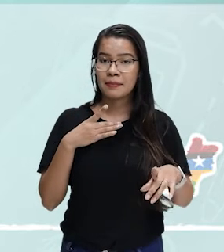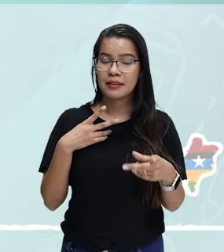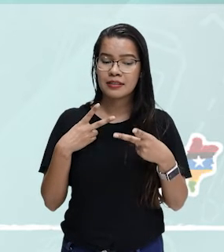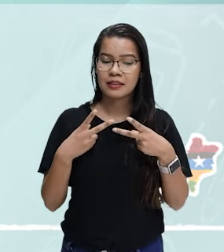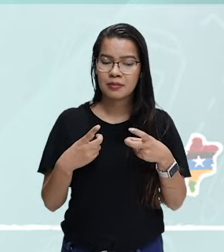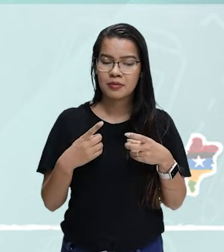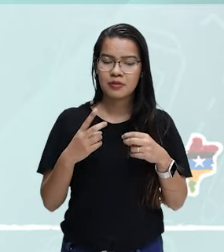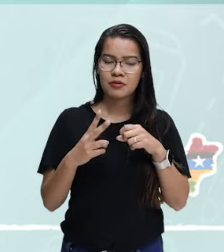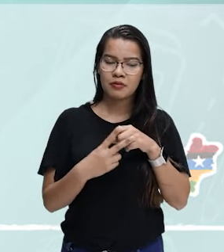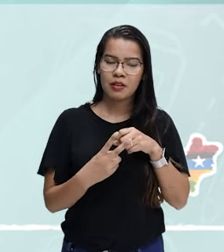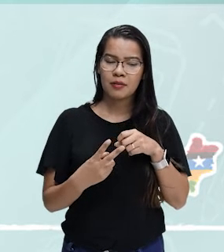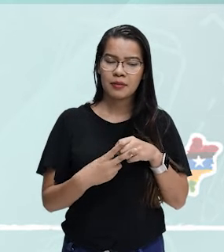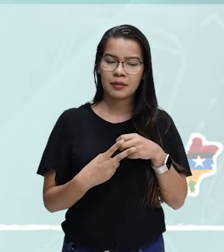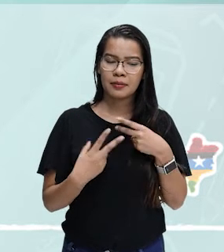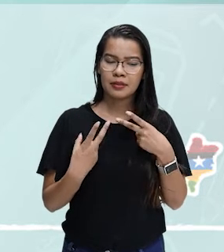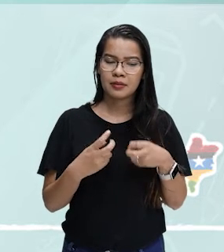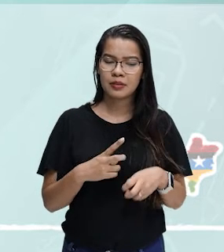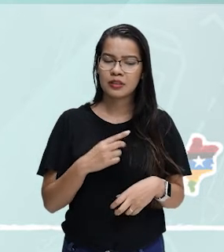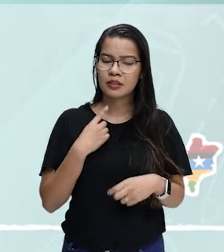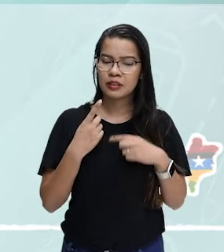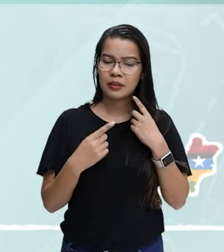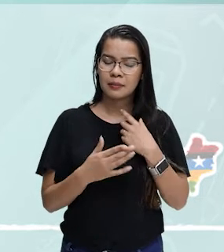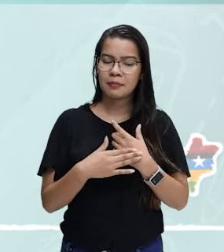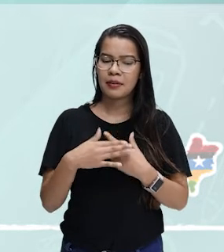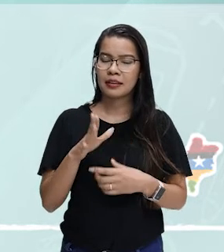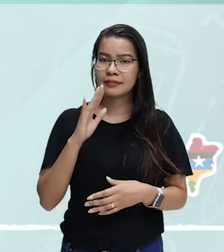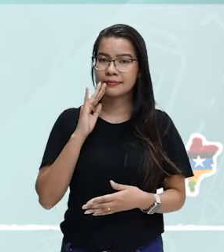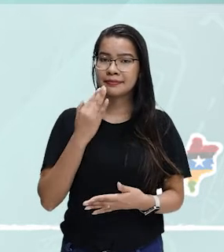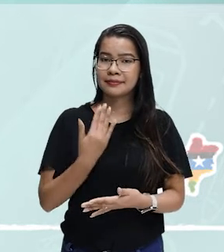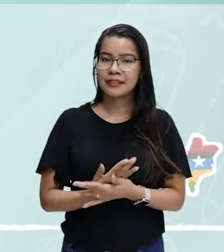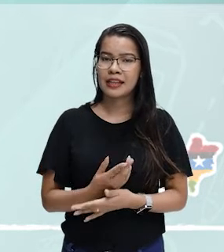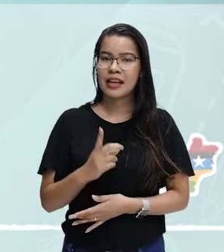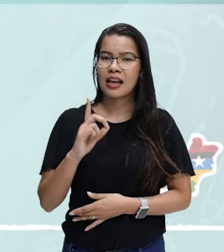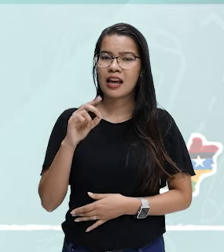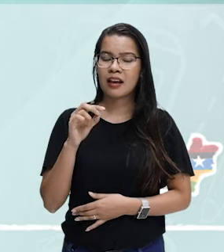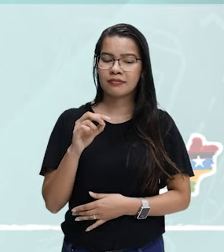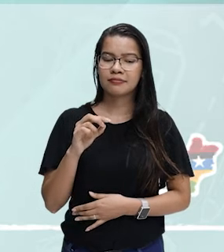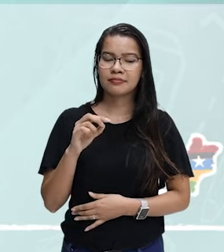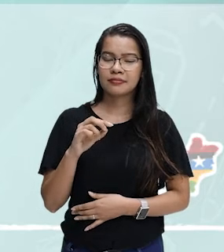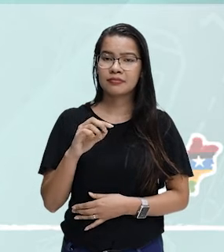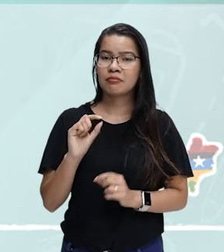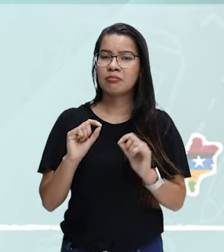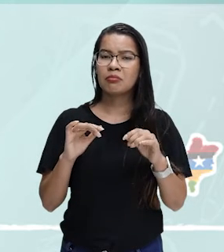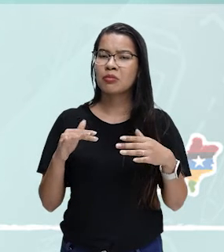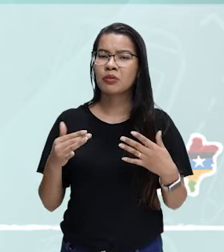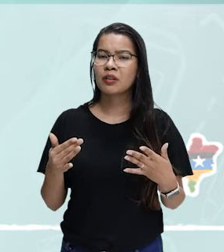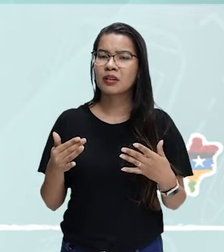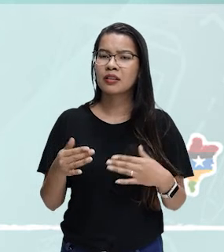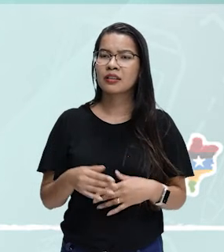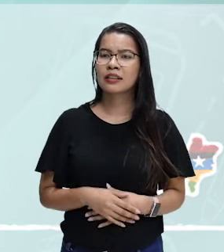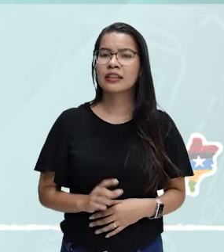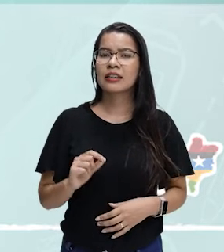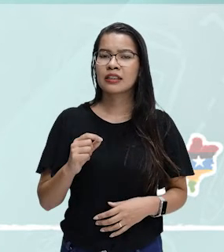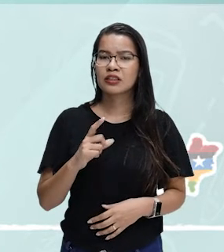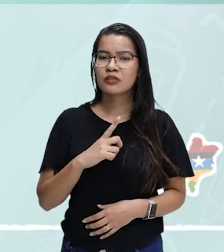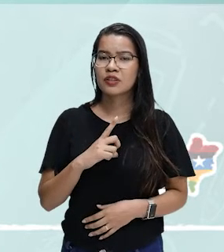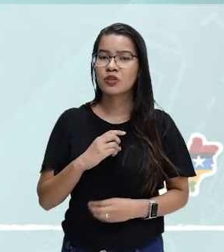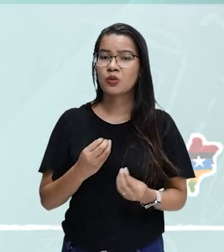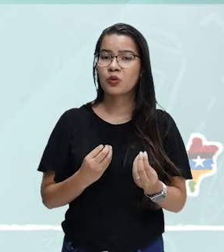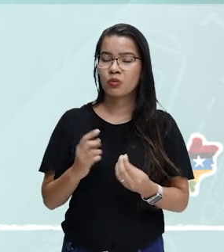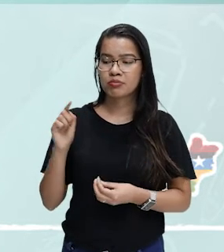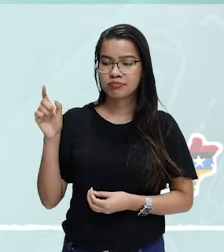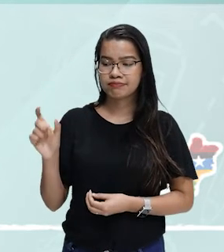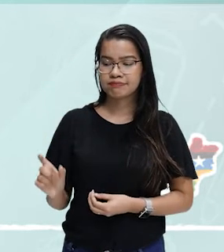que ninguém mais acreditava, é uma oração principal. Ninguém mais acreditava em quê? Que ainda houvesse meios